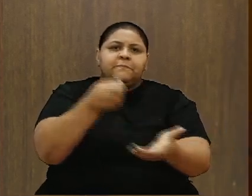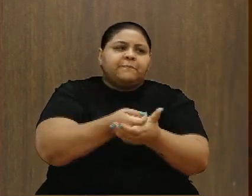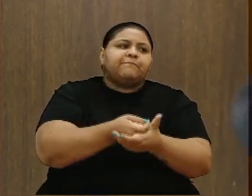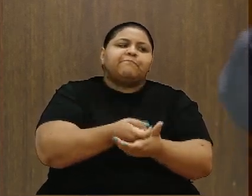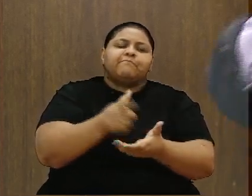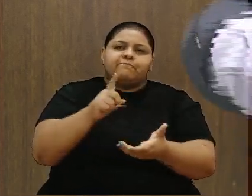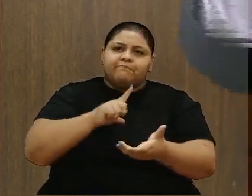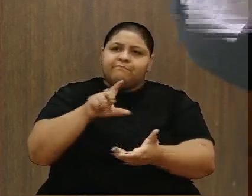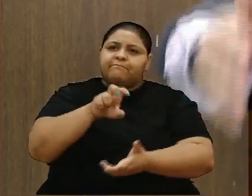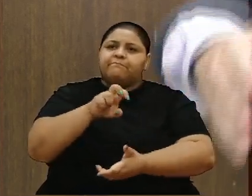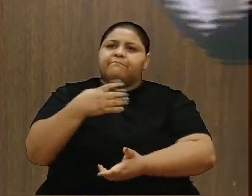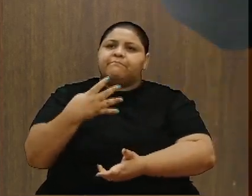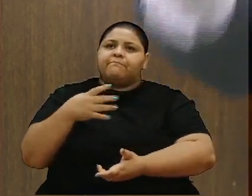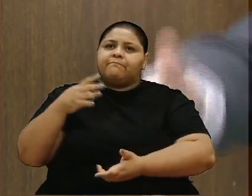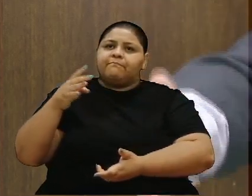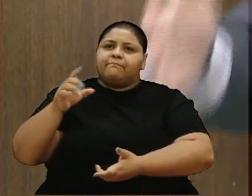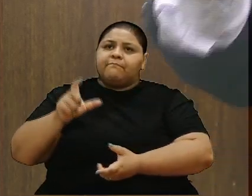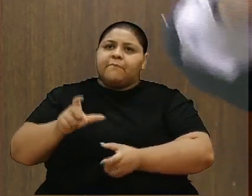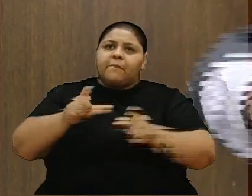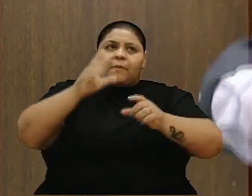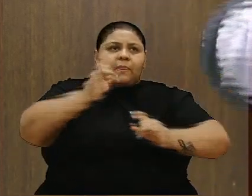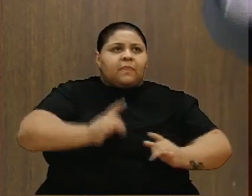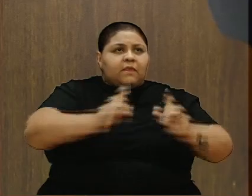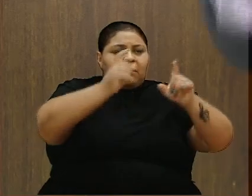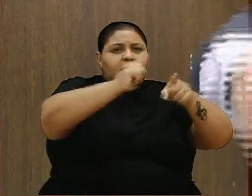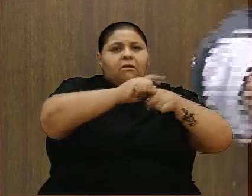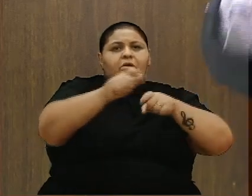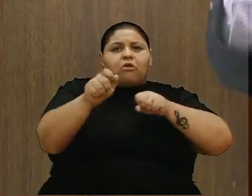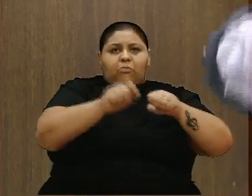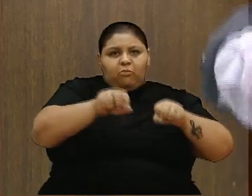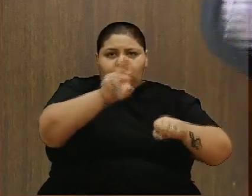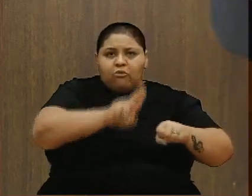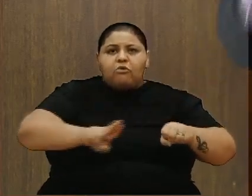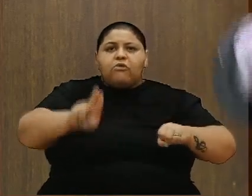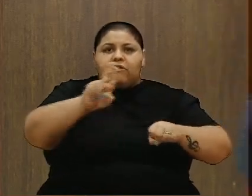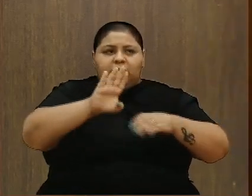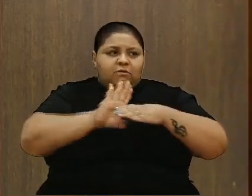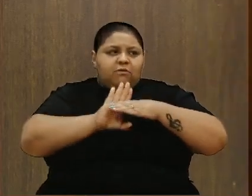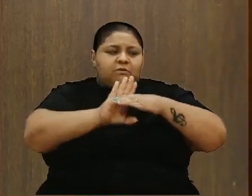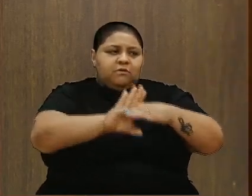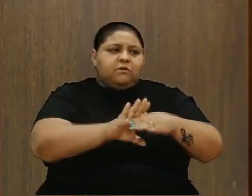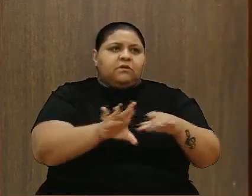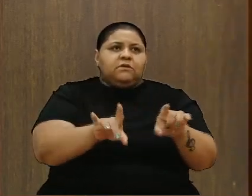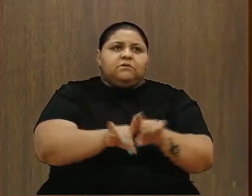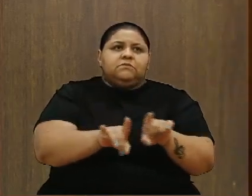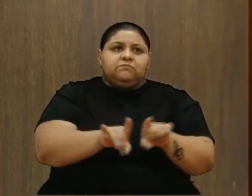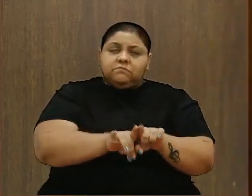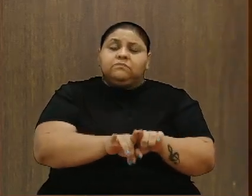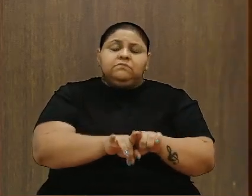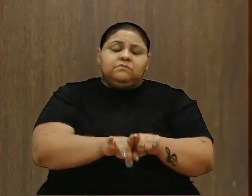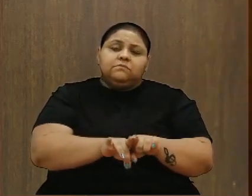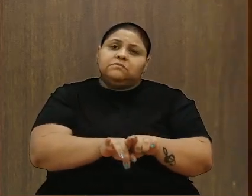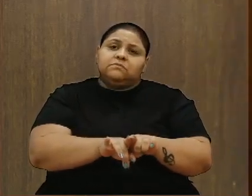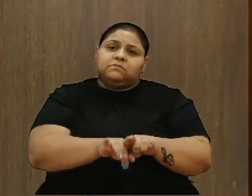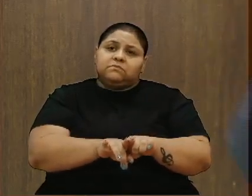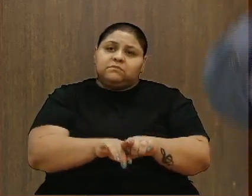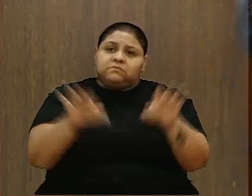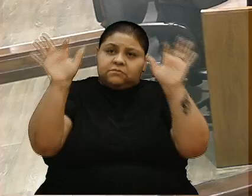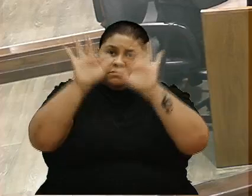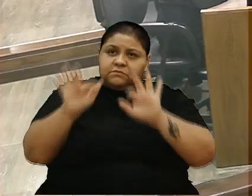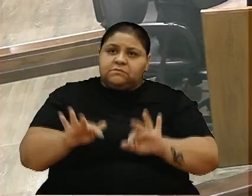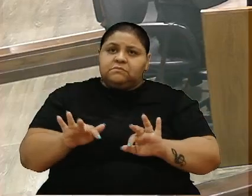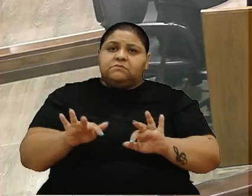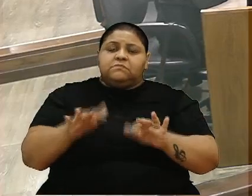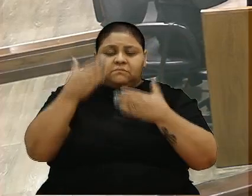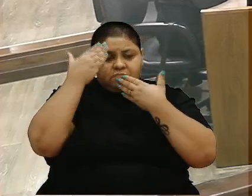temos 54 prédios alugados que poderiam ser colocados na Maesa. Parabéns pelo tema e gostei muito do convite, fiquei muito feliz de estar lá com o senhor.